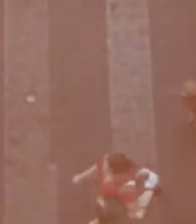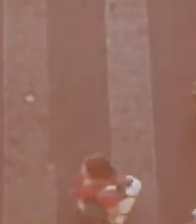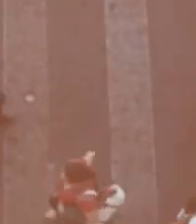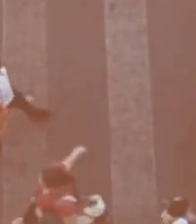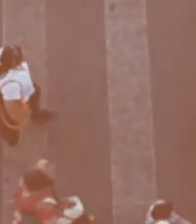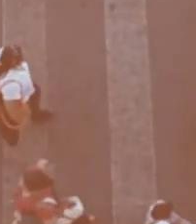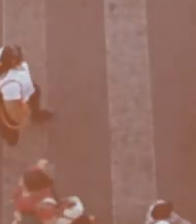Tchau! Tchau!